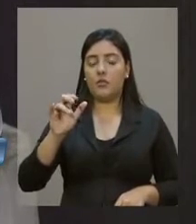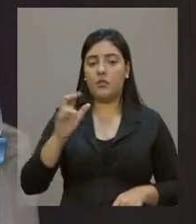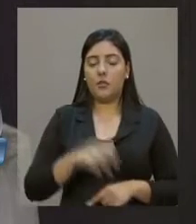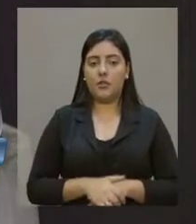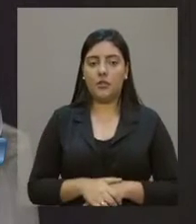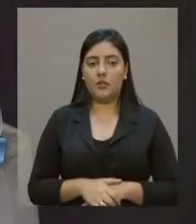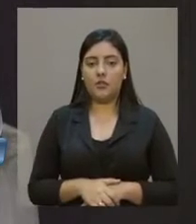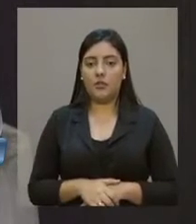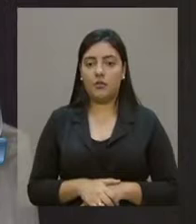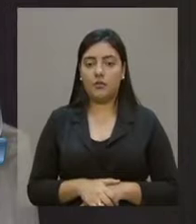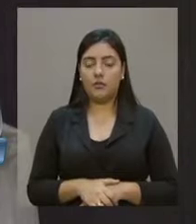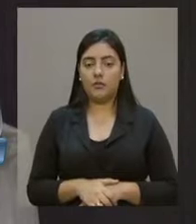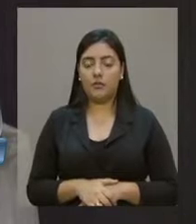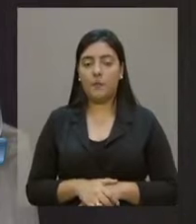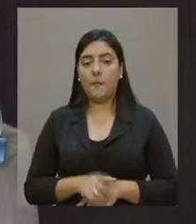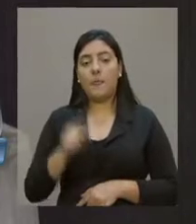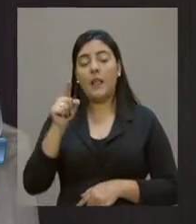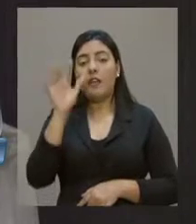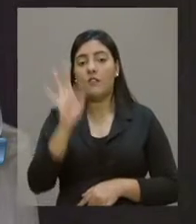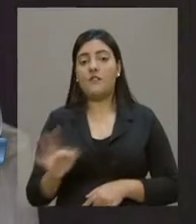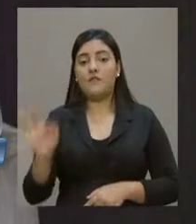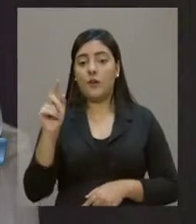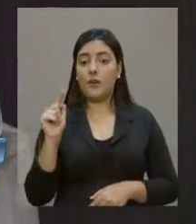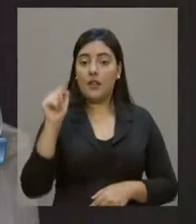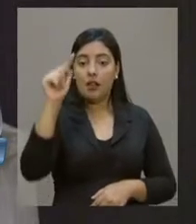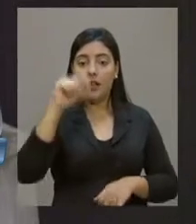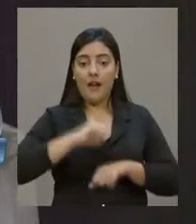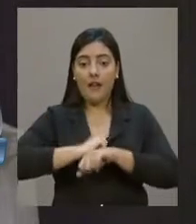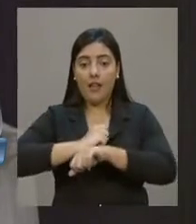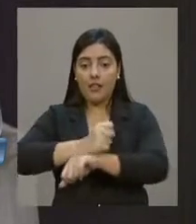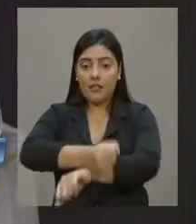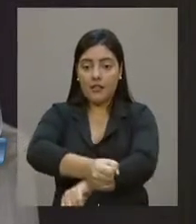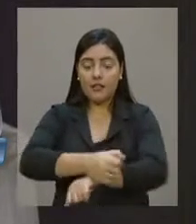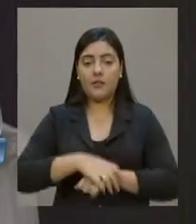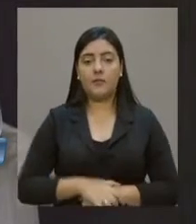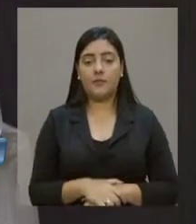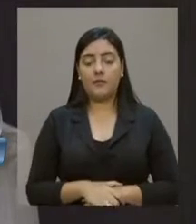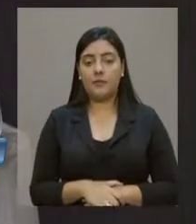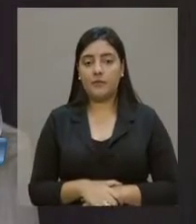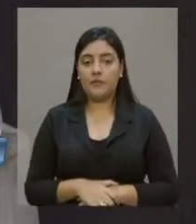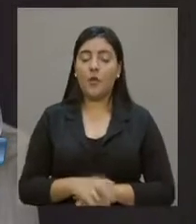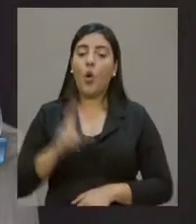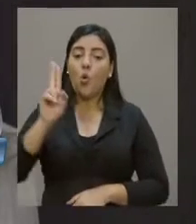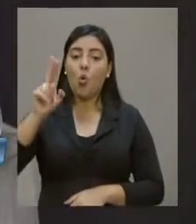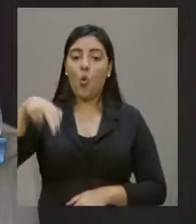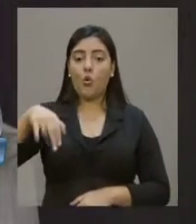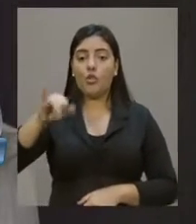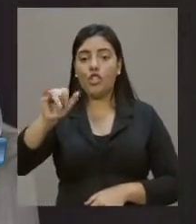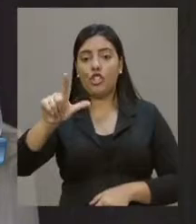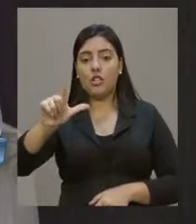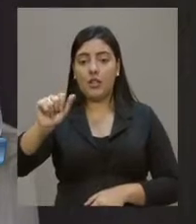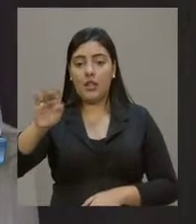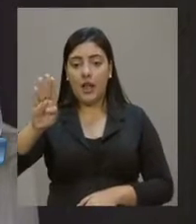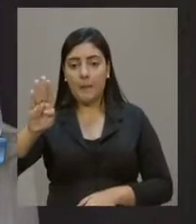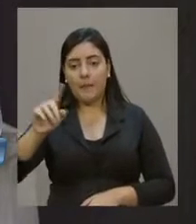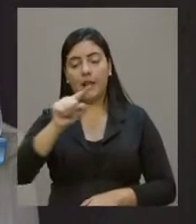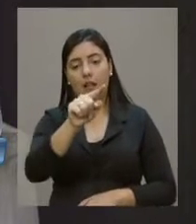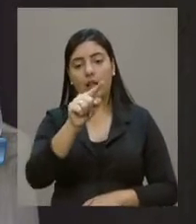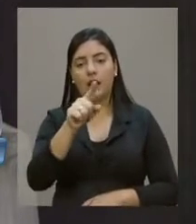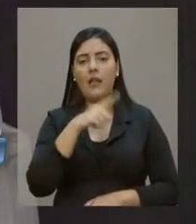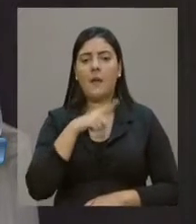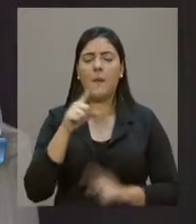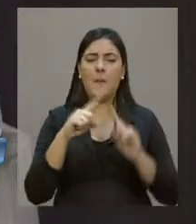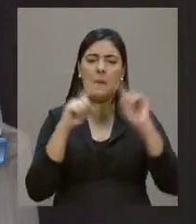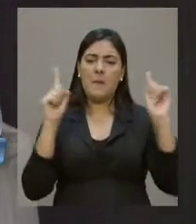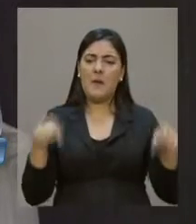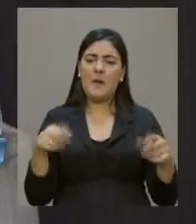Luso-Afro-Brasileira. Um projeto inovador, Eu tenho imenso apreço e respeito àqueles que fazem o projeto da